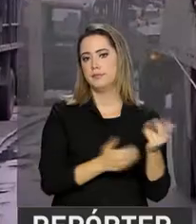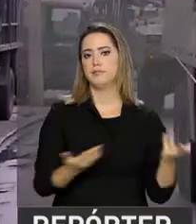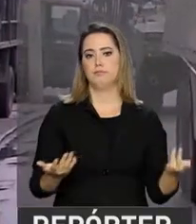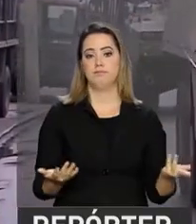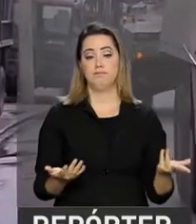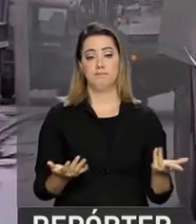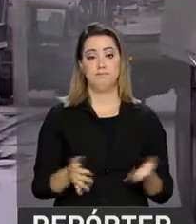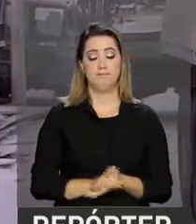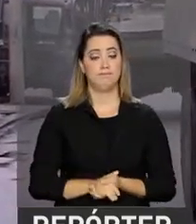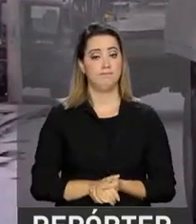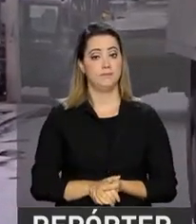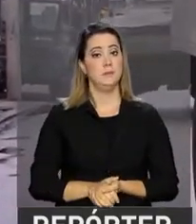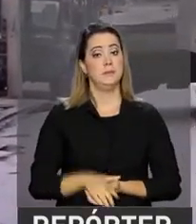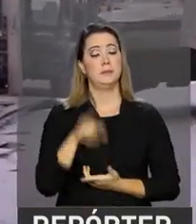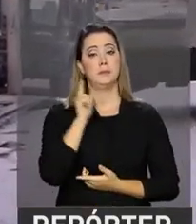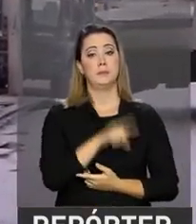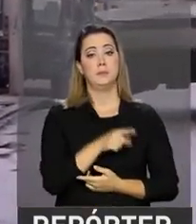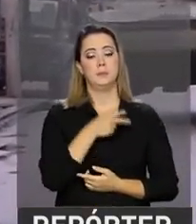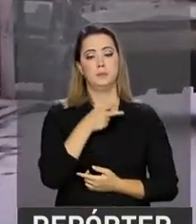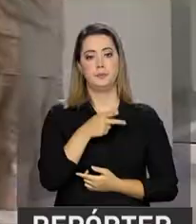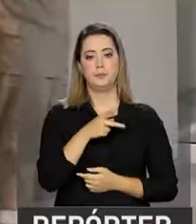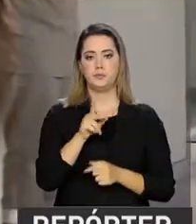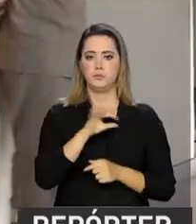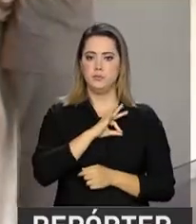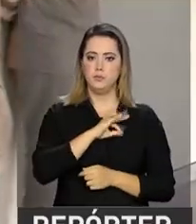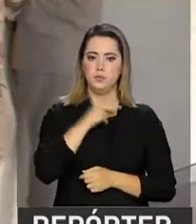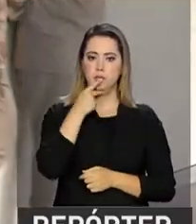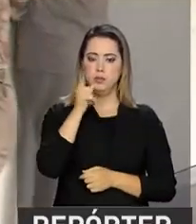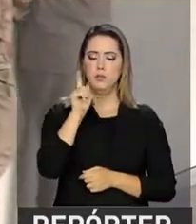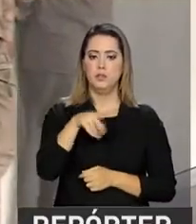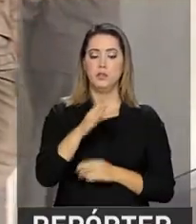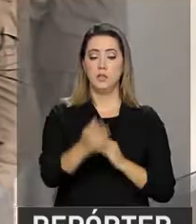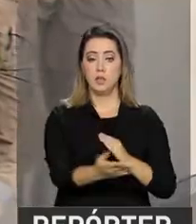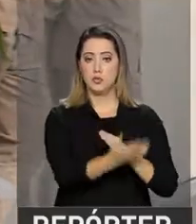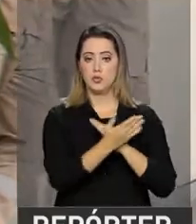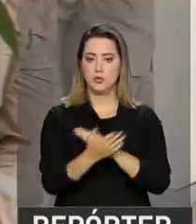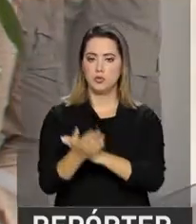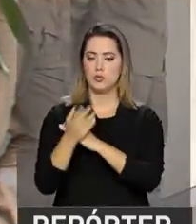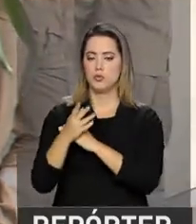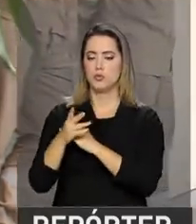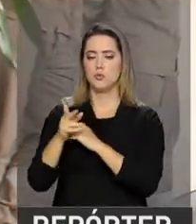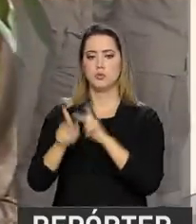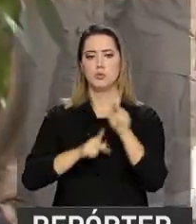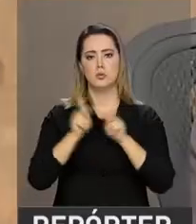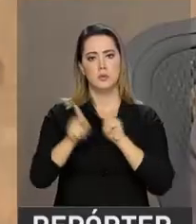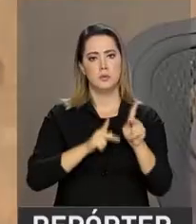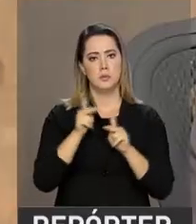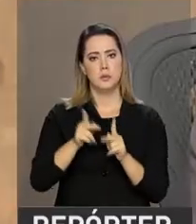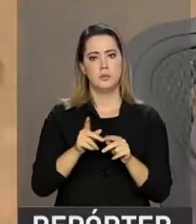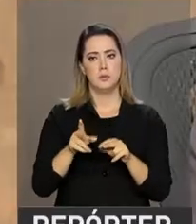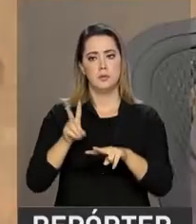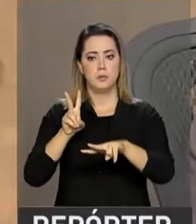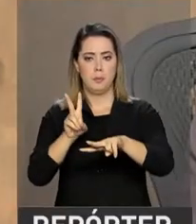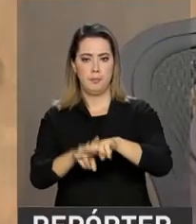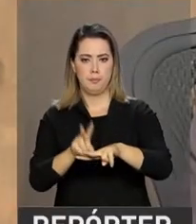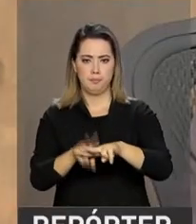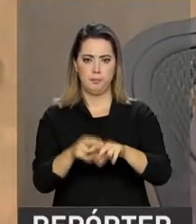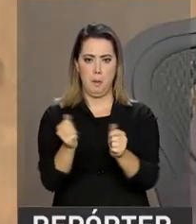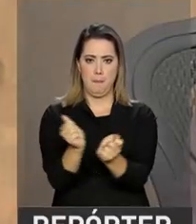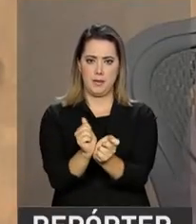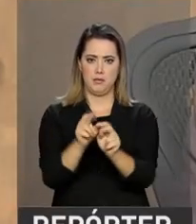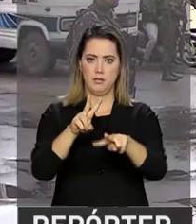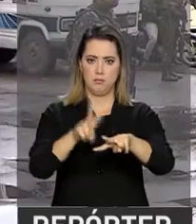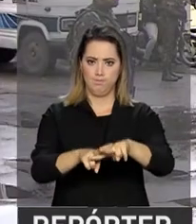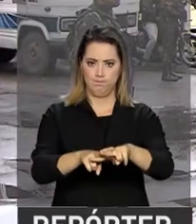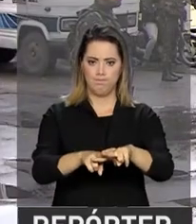surpresa. A polícia destaca a ajuda da população na prisão de criminosos por meio do Disque Denúncia. Para o subsecretário de Comando